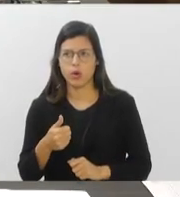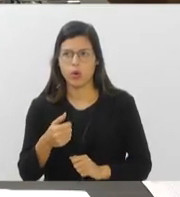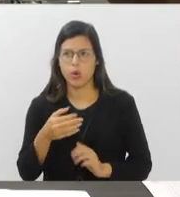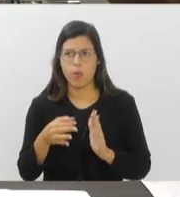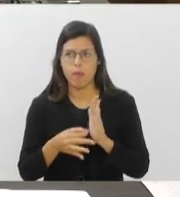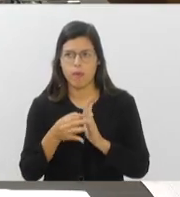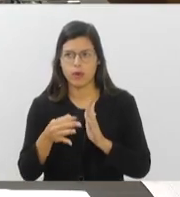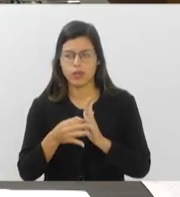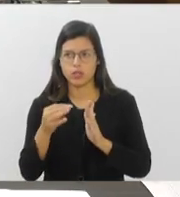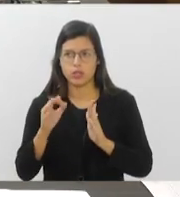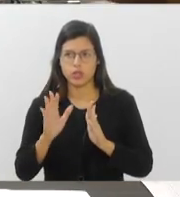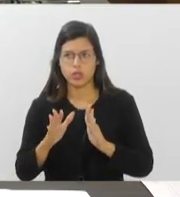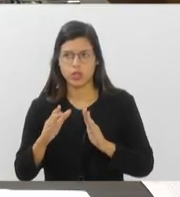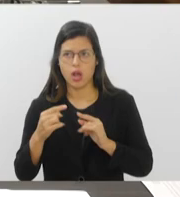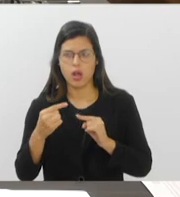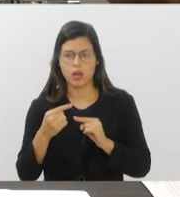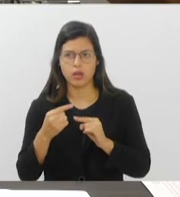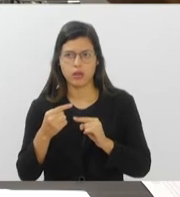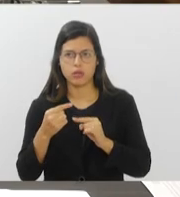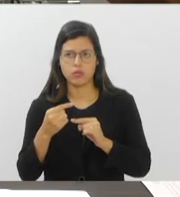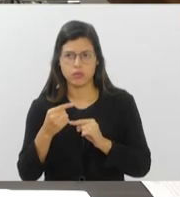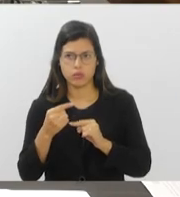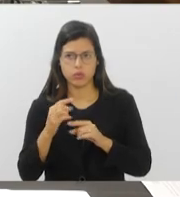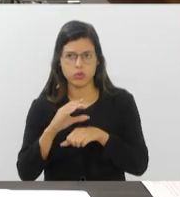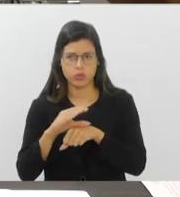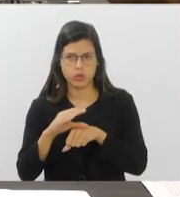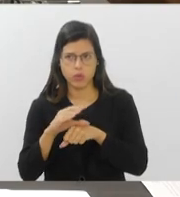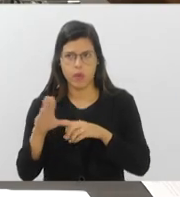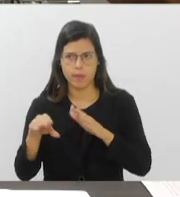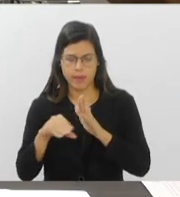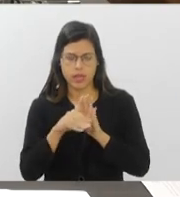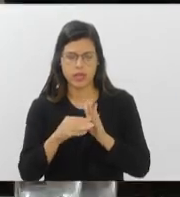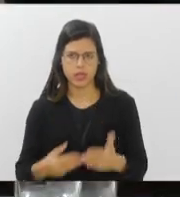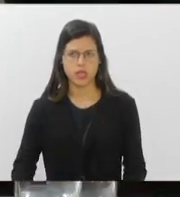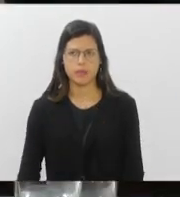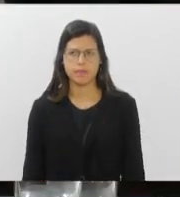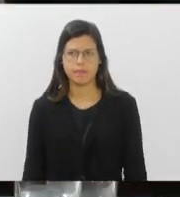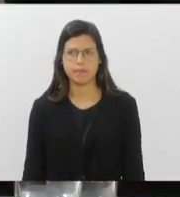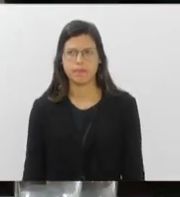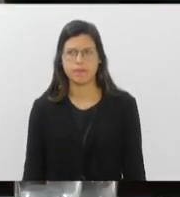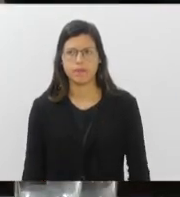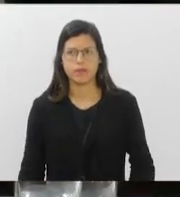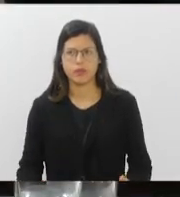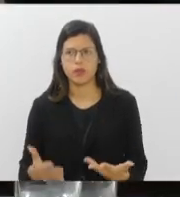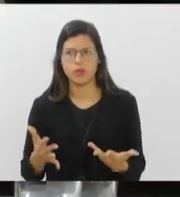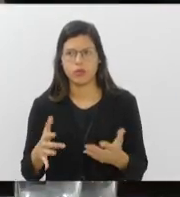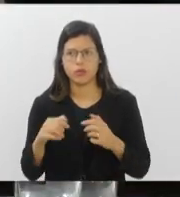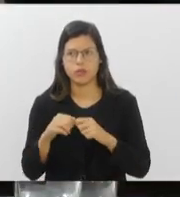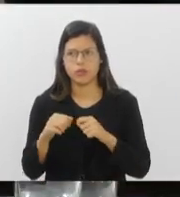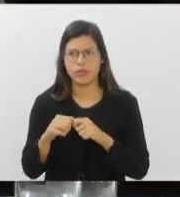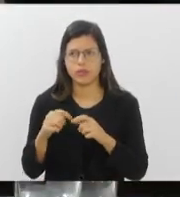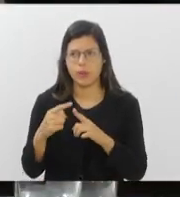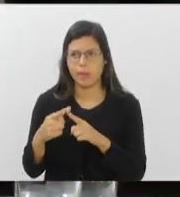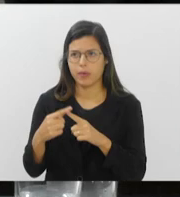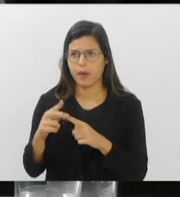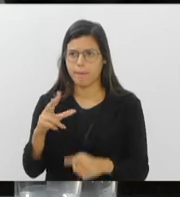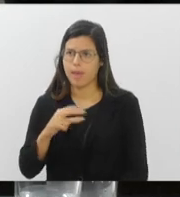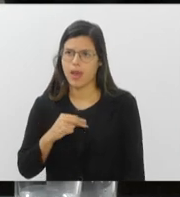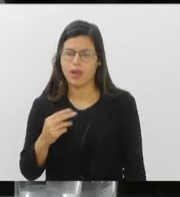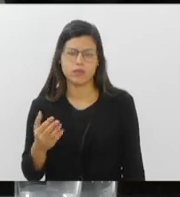com emendas. Então, só designar Vossa Excelência para a redação. Eu não quis fazê-la porque certíssimo, era mérito.